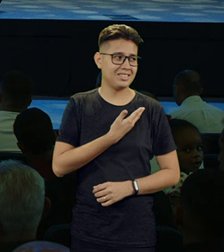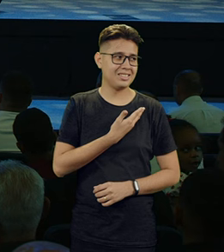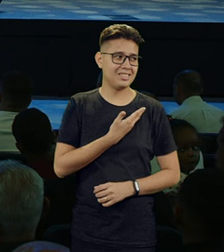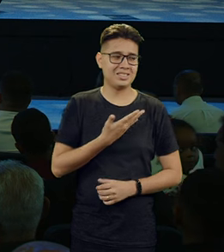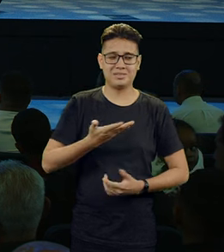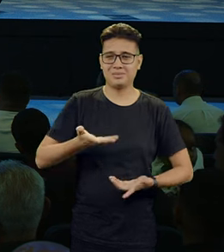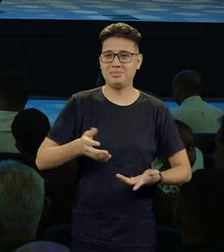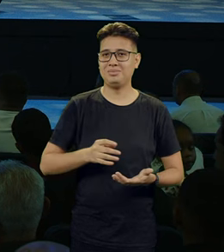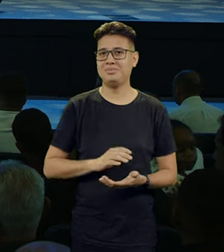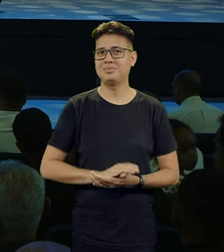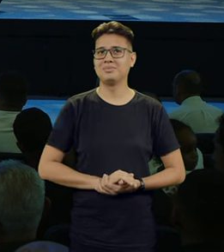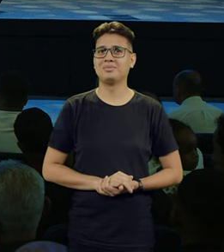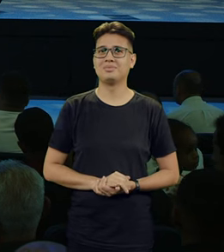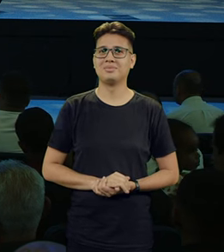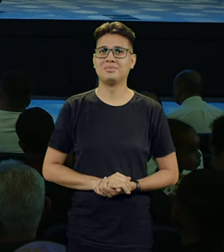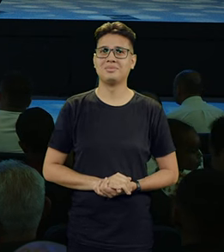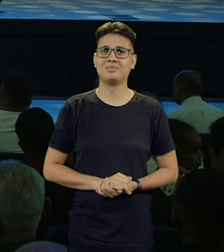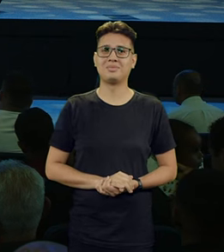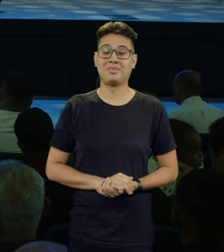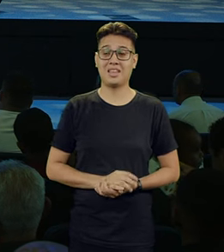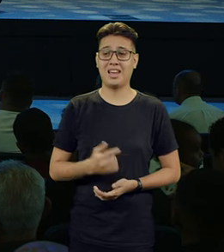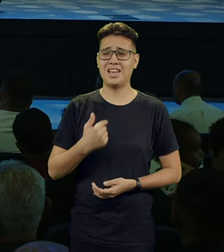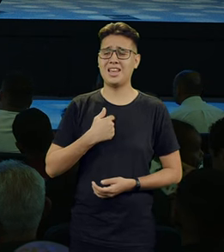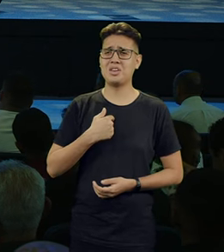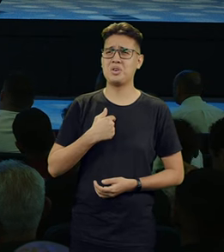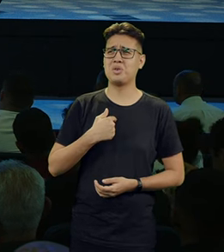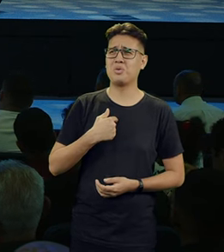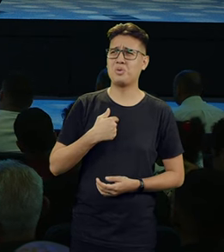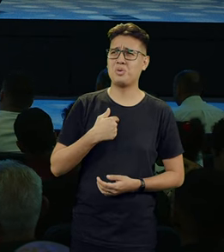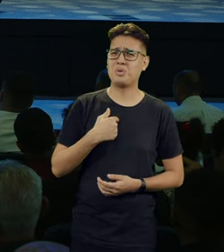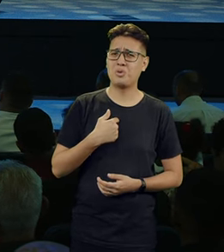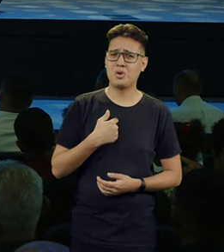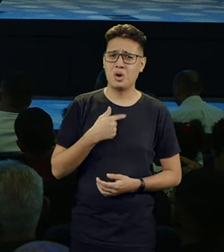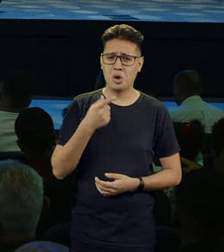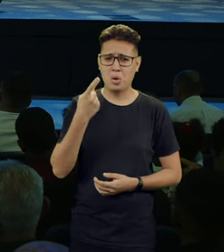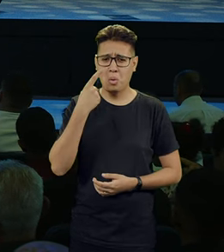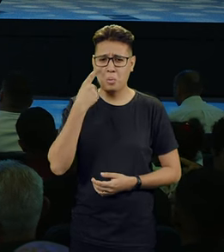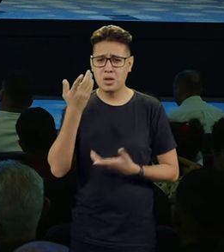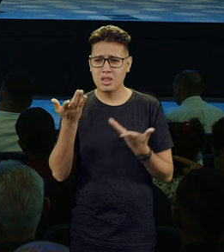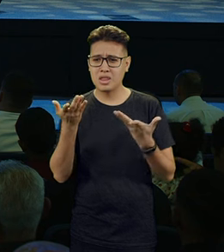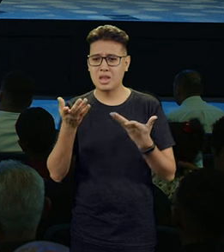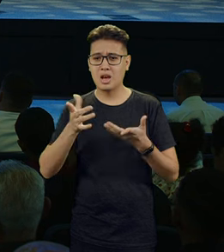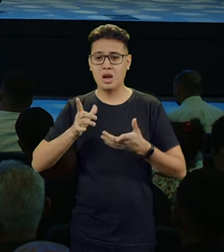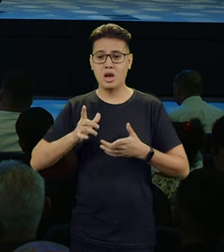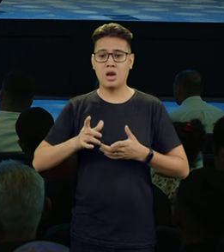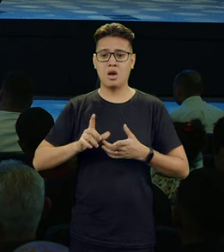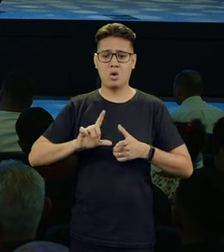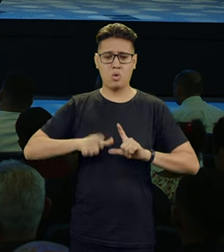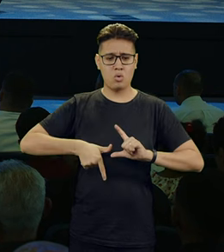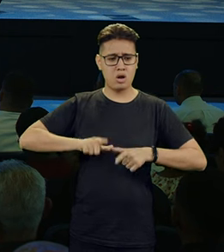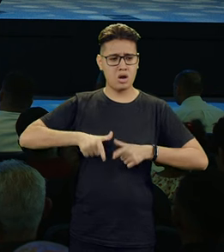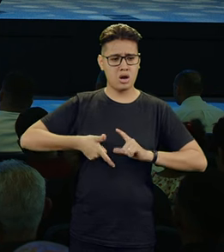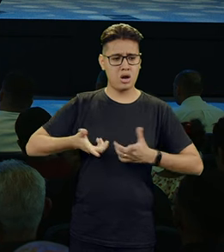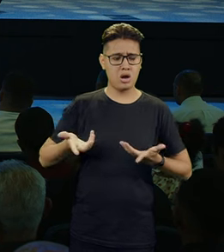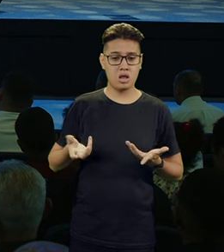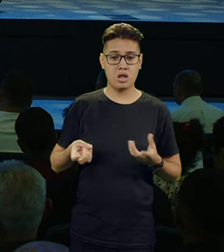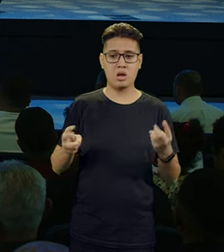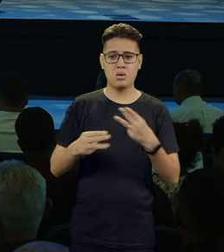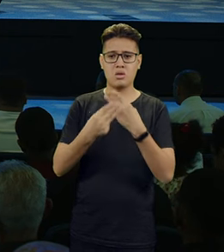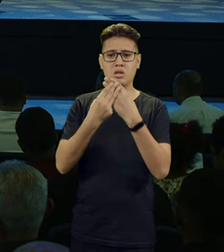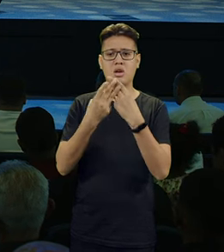Eu tenho a impressão que Israel já está certo,